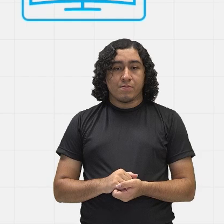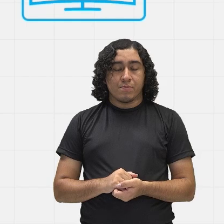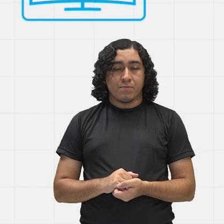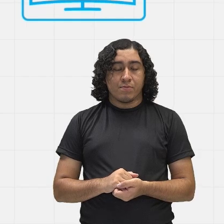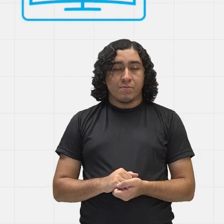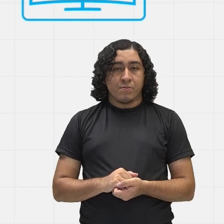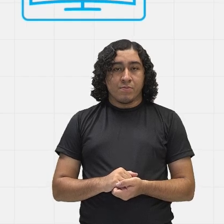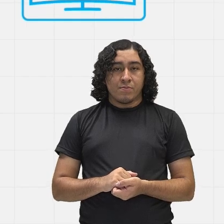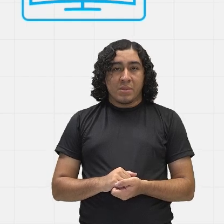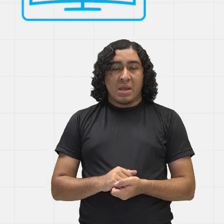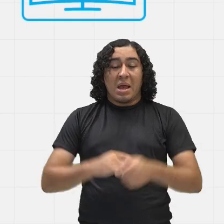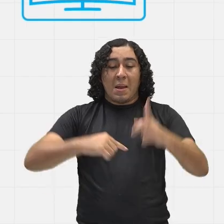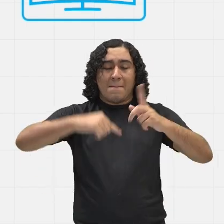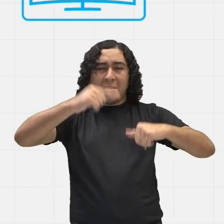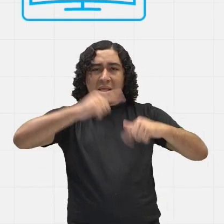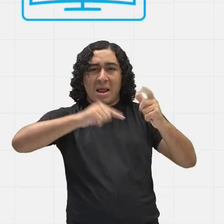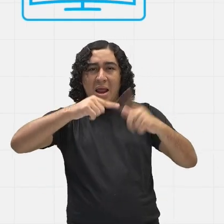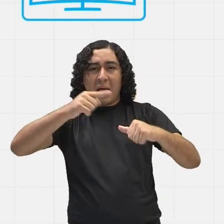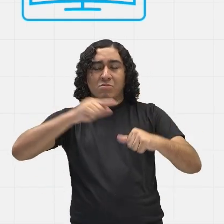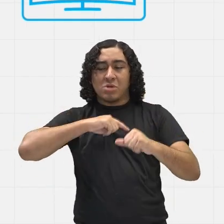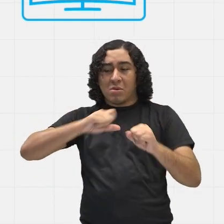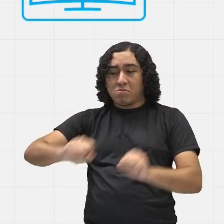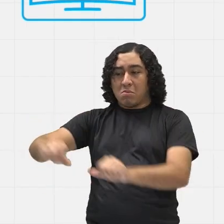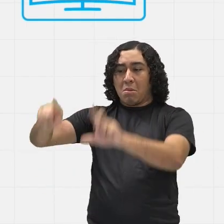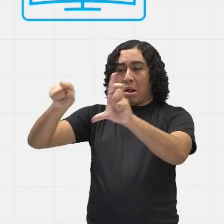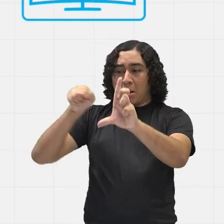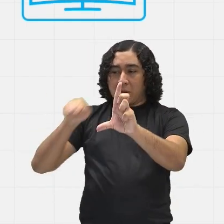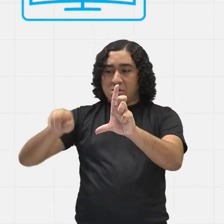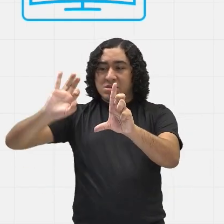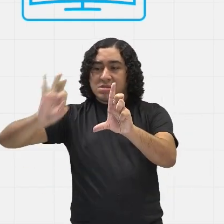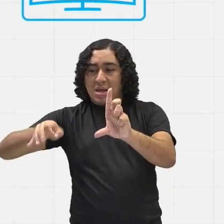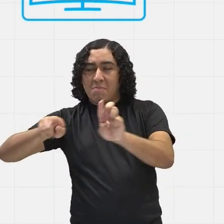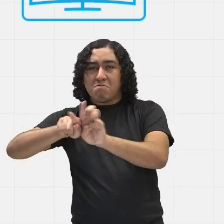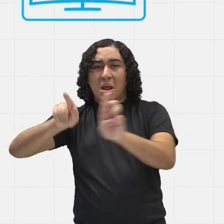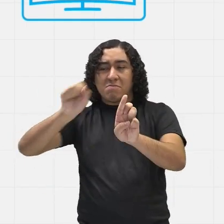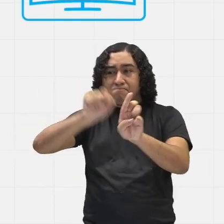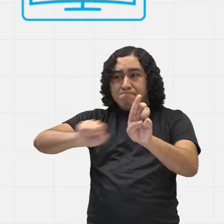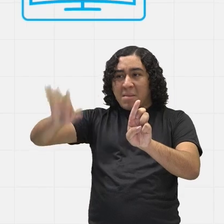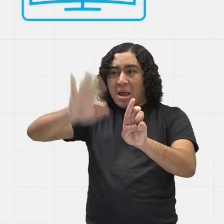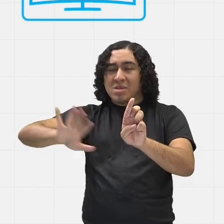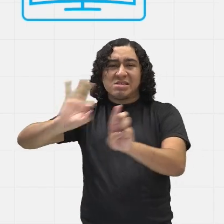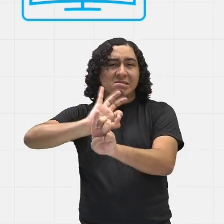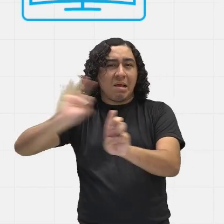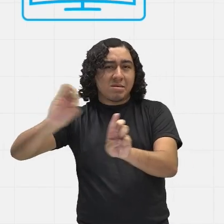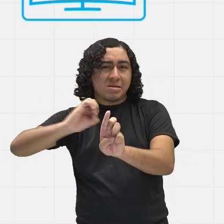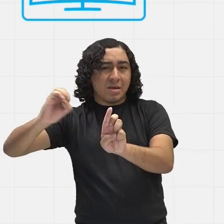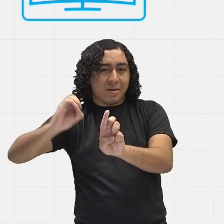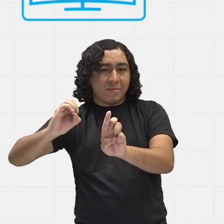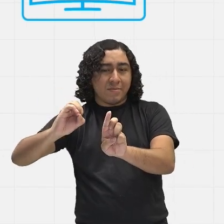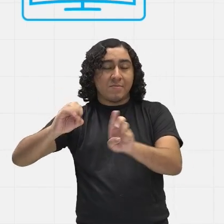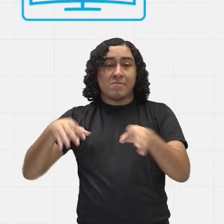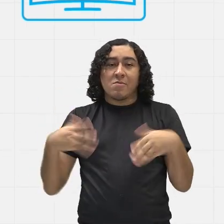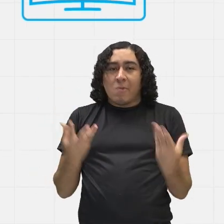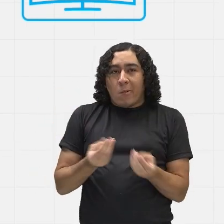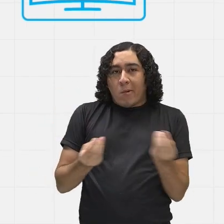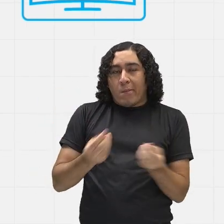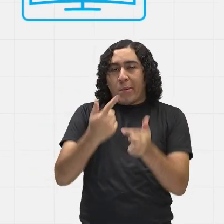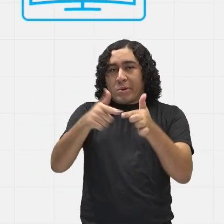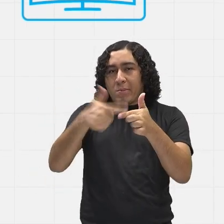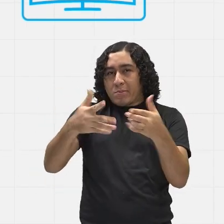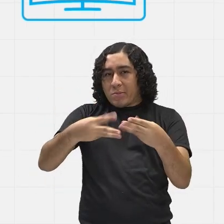Equipamento não transmite imagens, seja CPU, notebook, netbox, enfim, vamos ver as possíveis